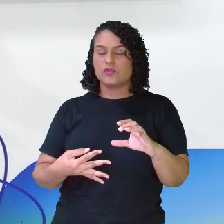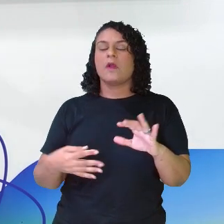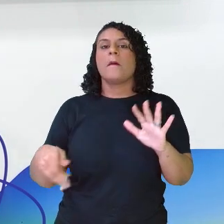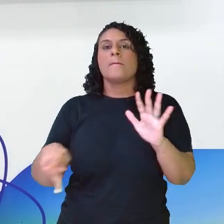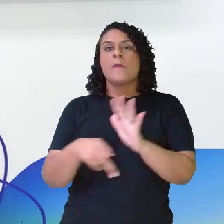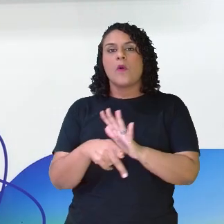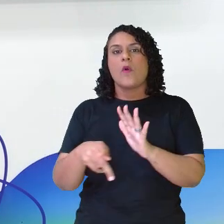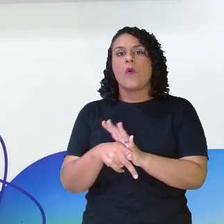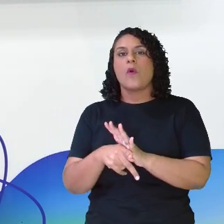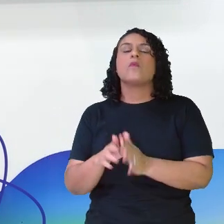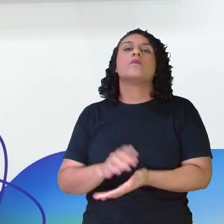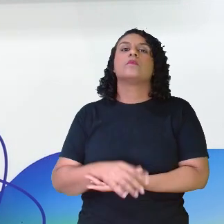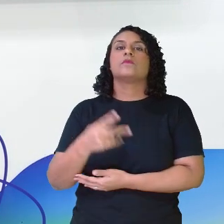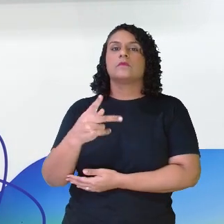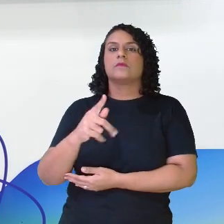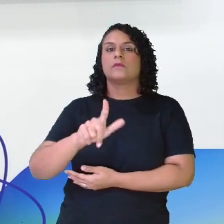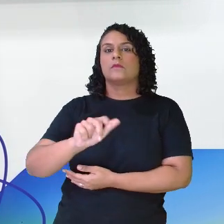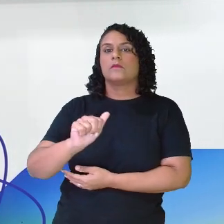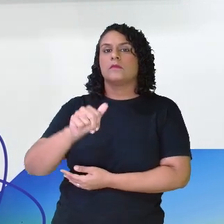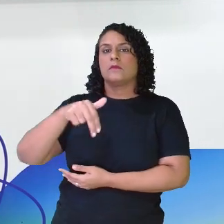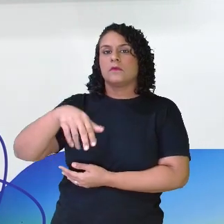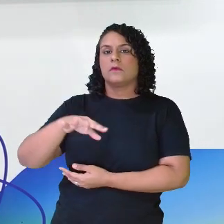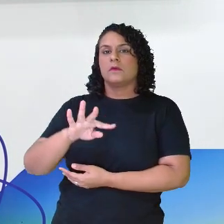características do plantation.